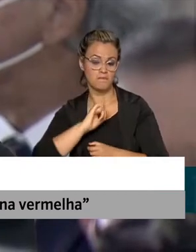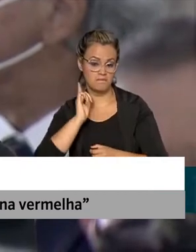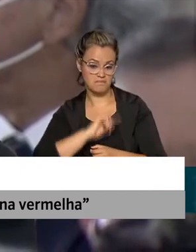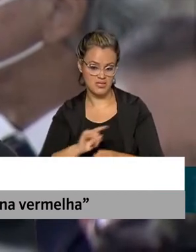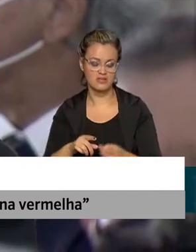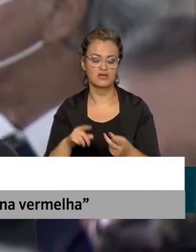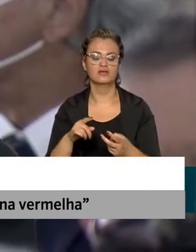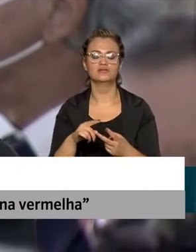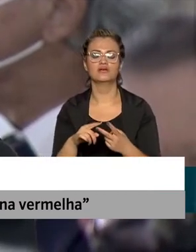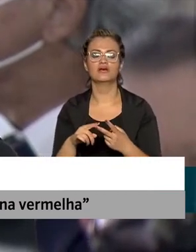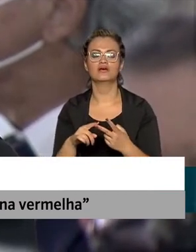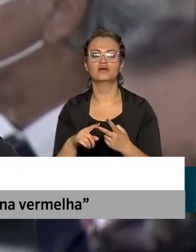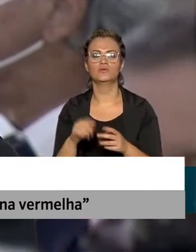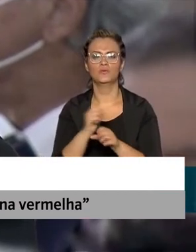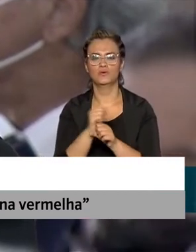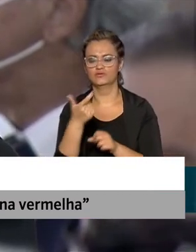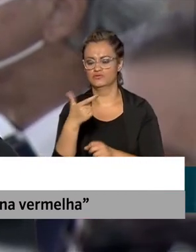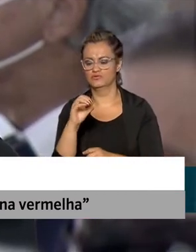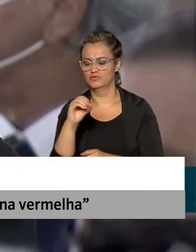Gerais, no biênio